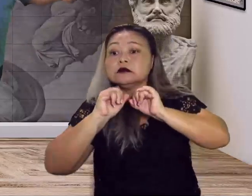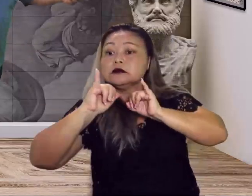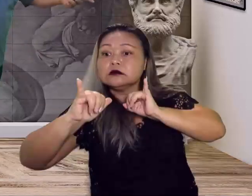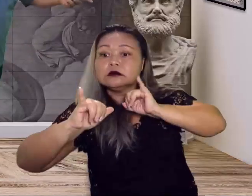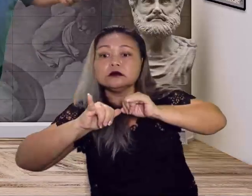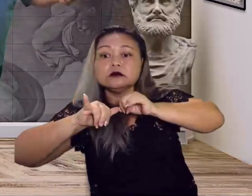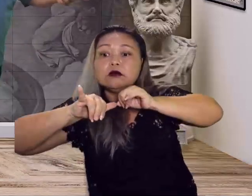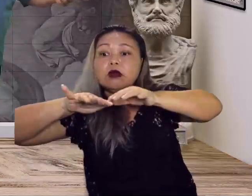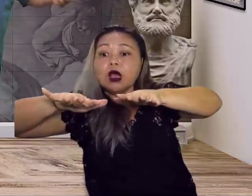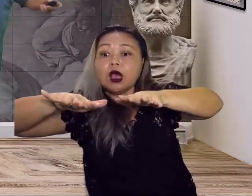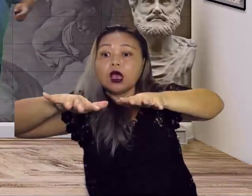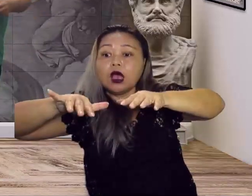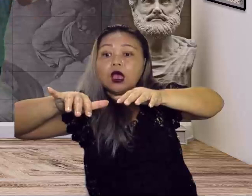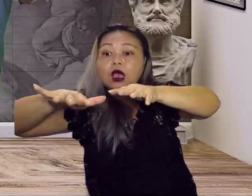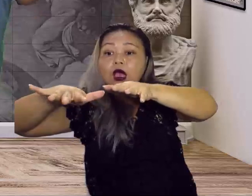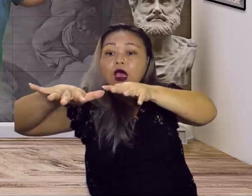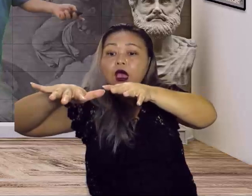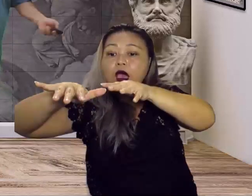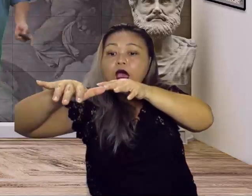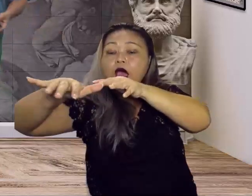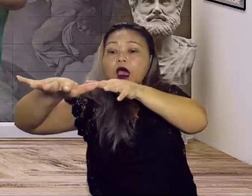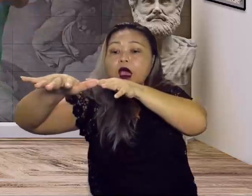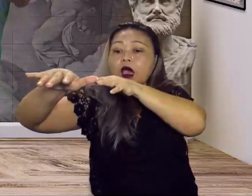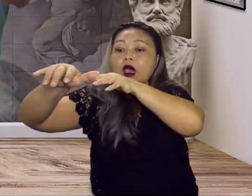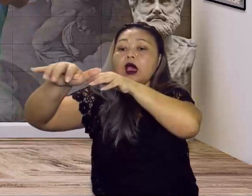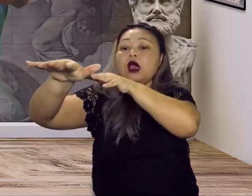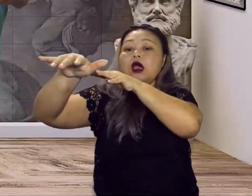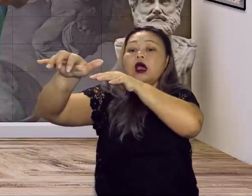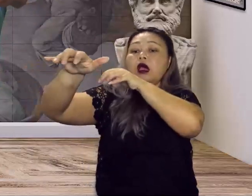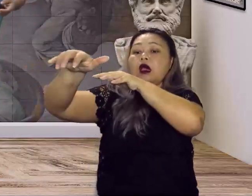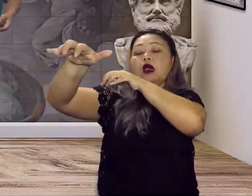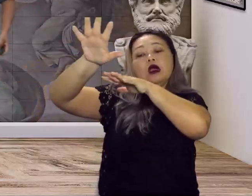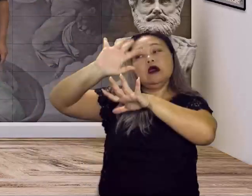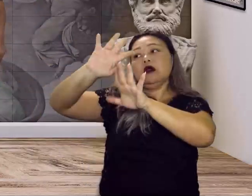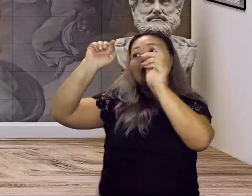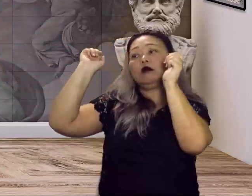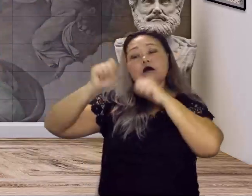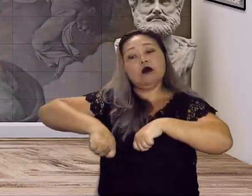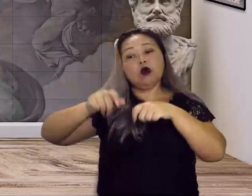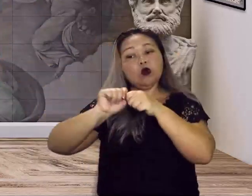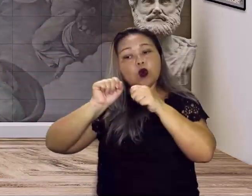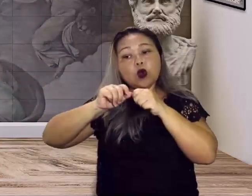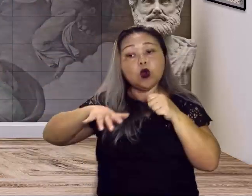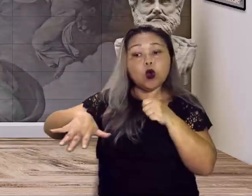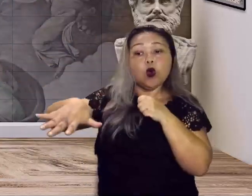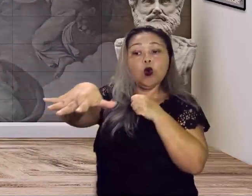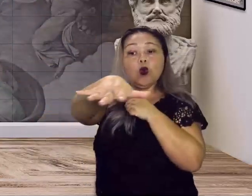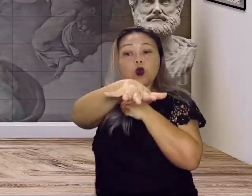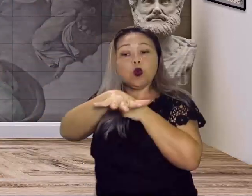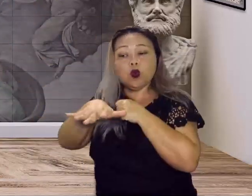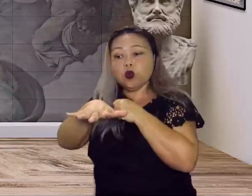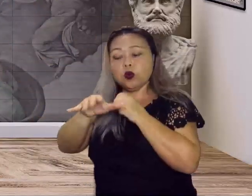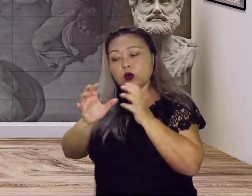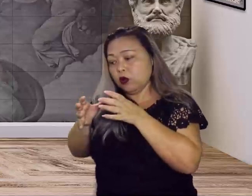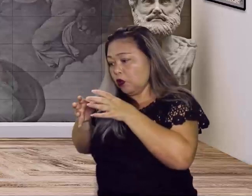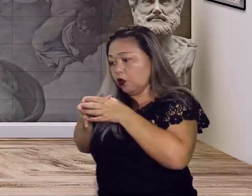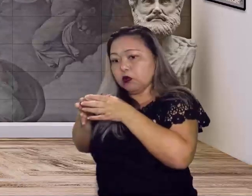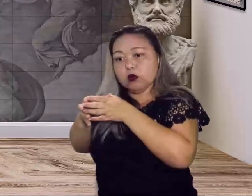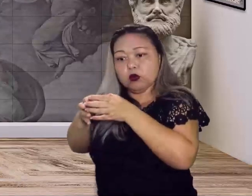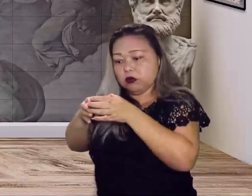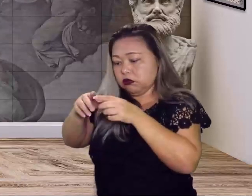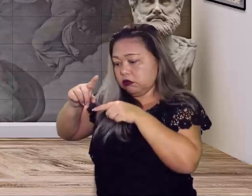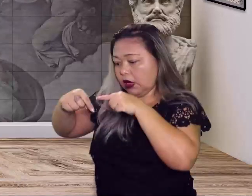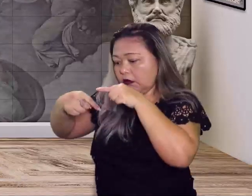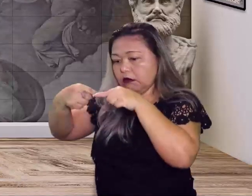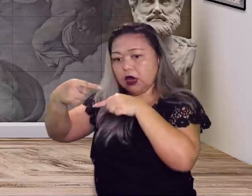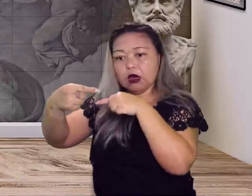outras pessoas. E assim o senso comum vai... Poderá alguém dentro dessa rede, dessa linha, dessa